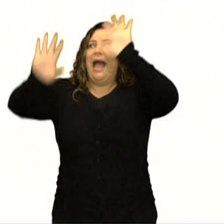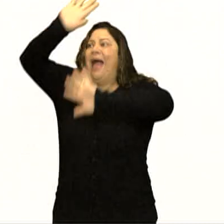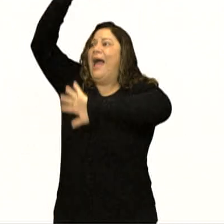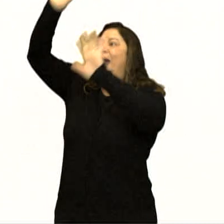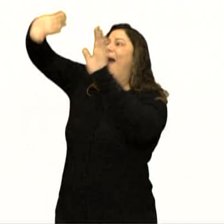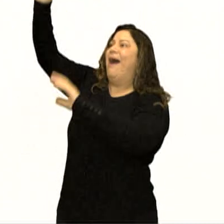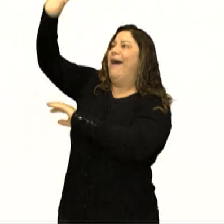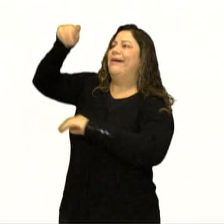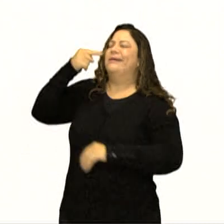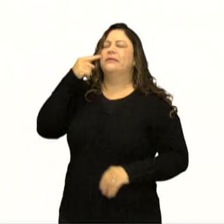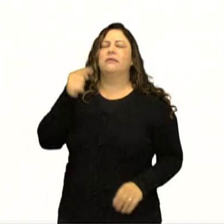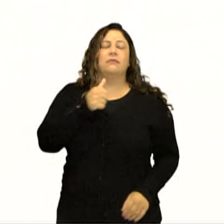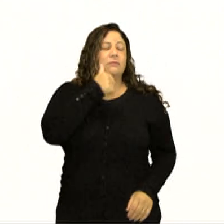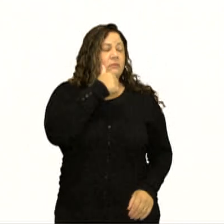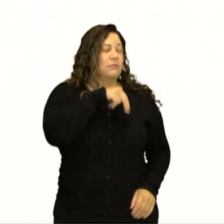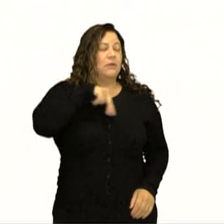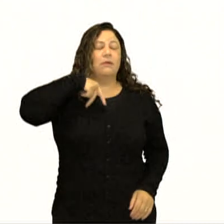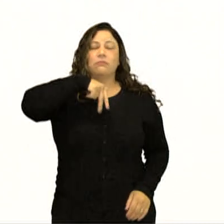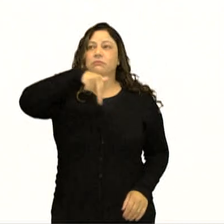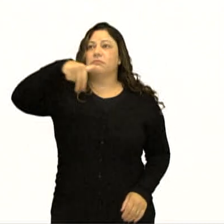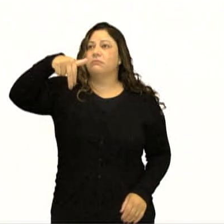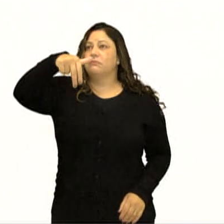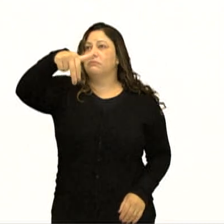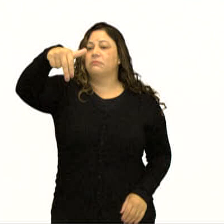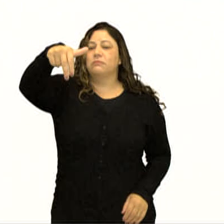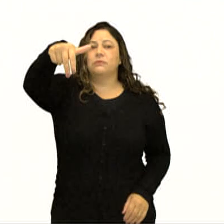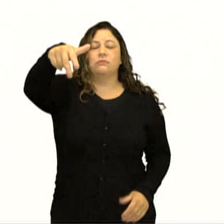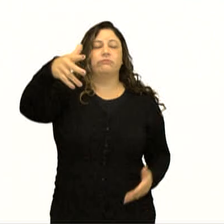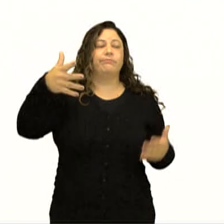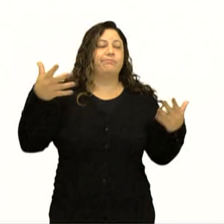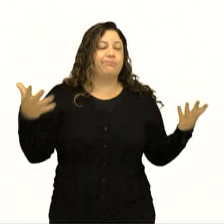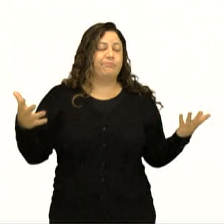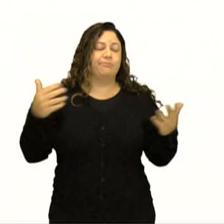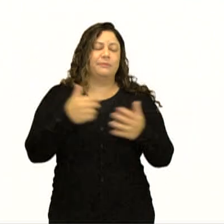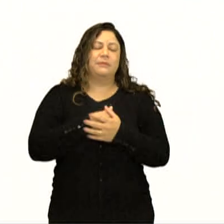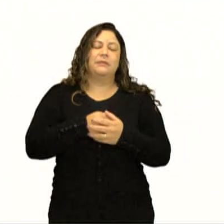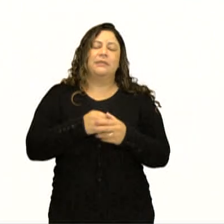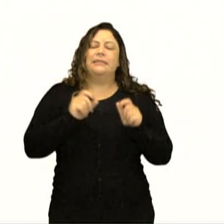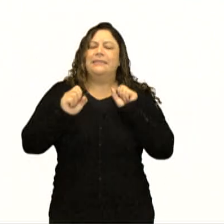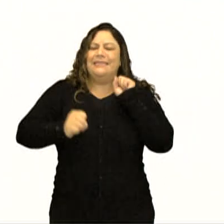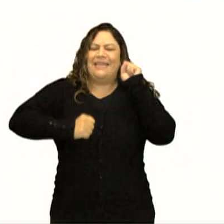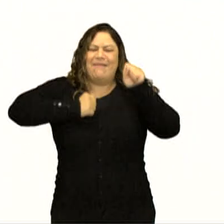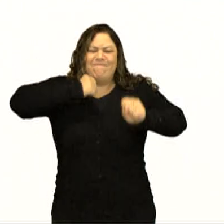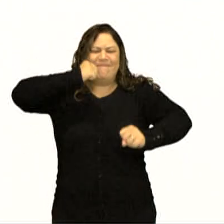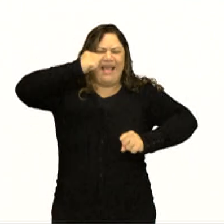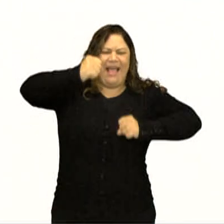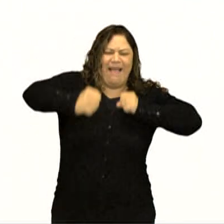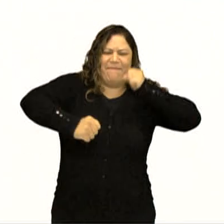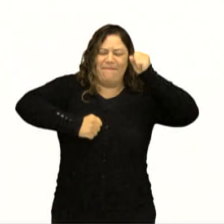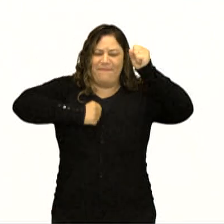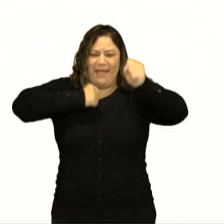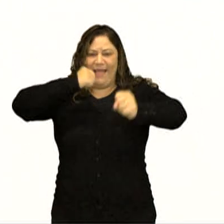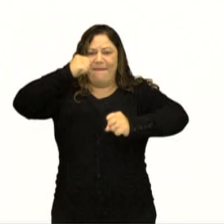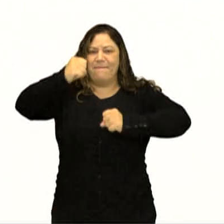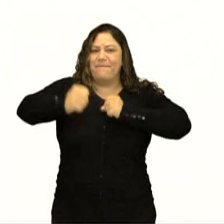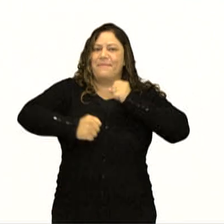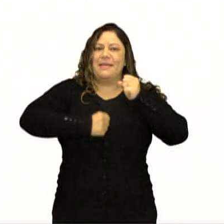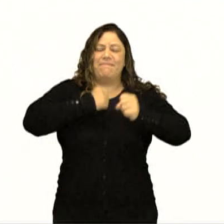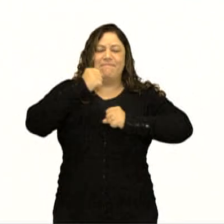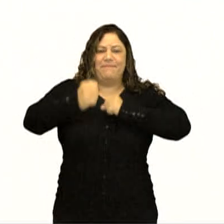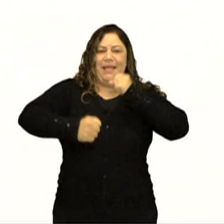tilbure, uma caleça, um automóvel. O Norberto deitou a correr atrás do bonde, mas só